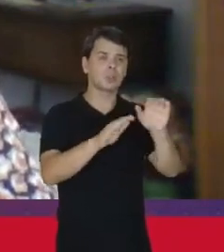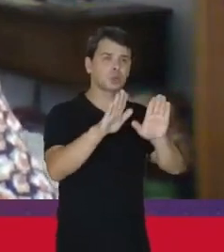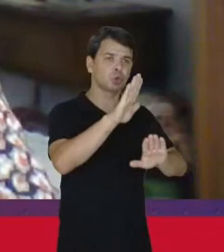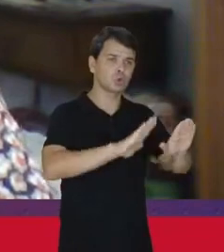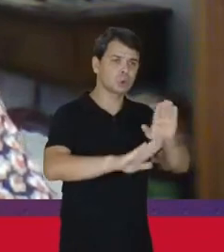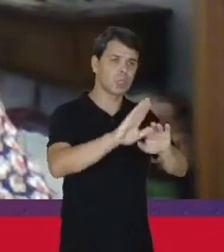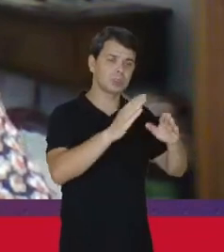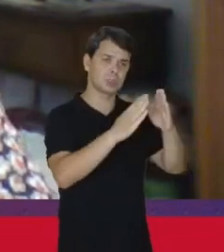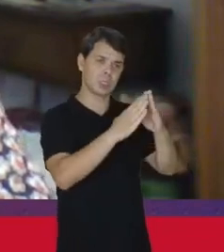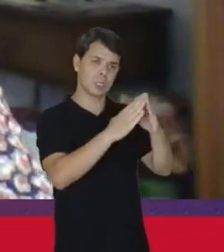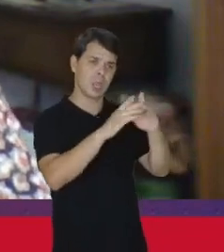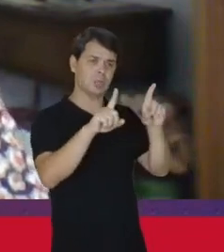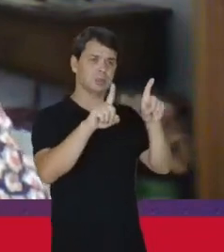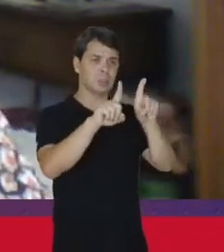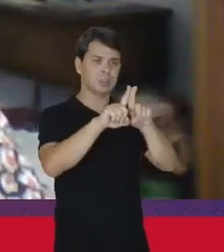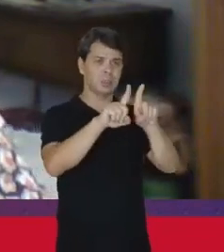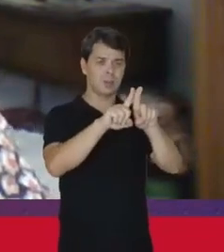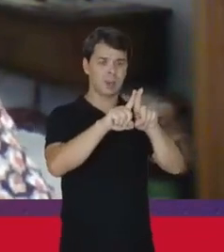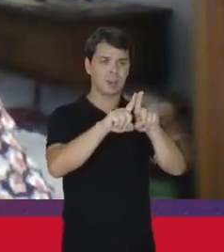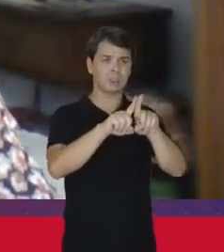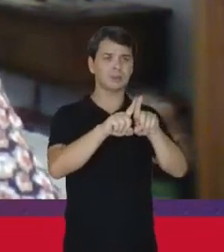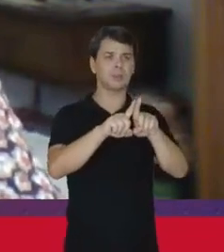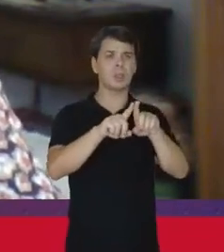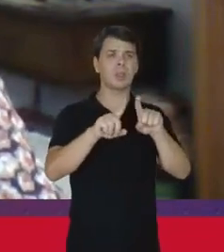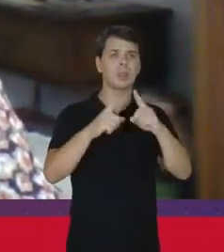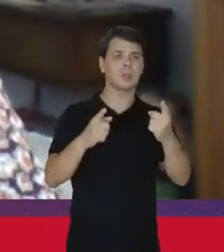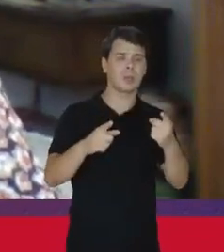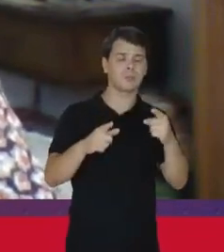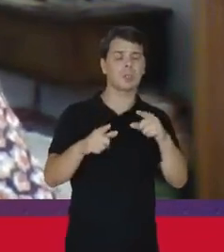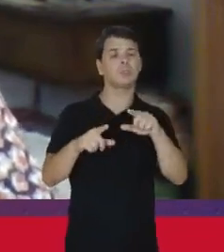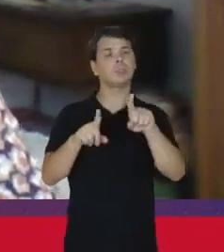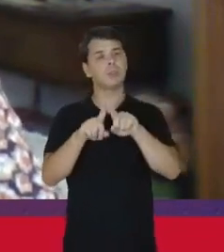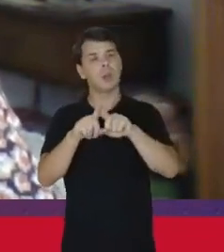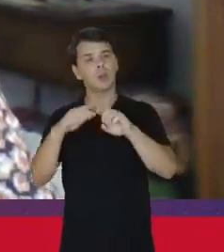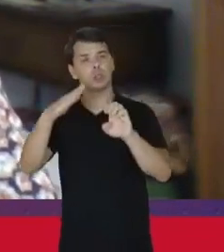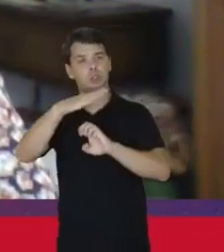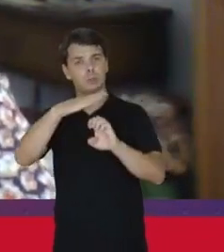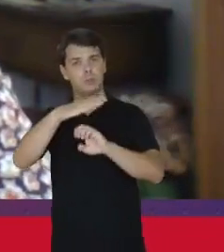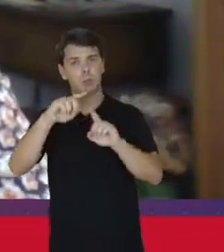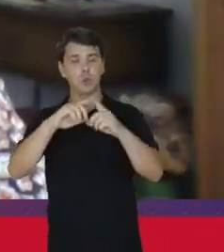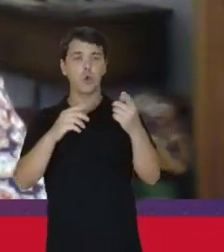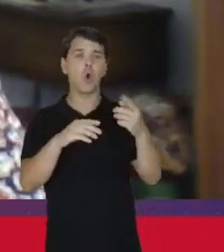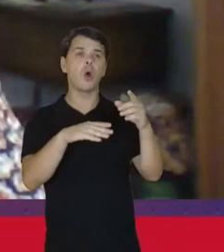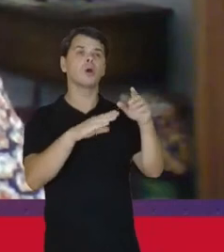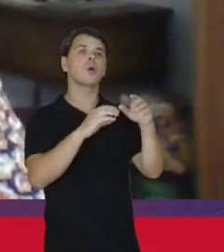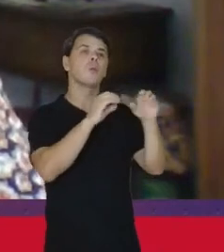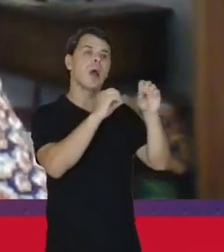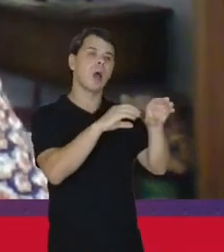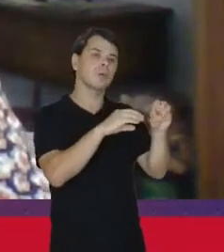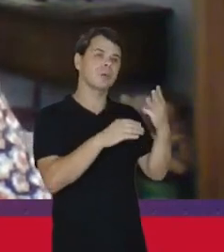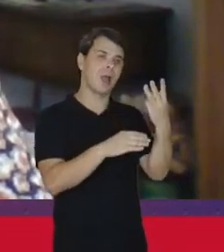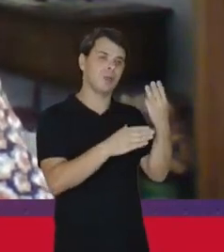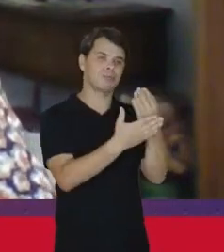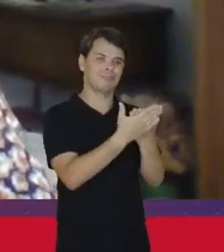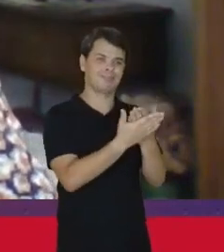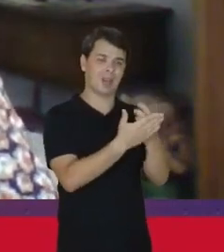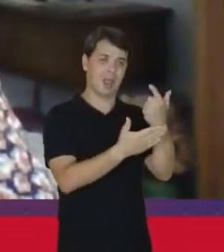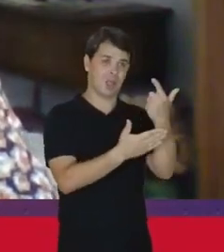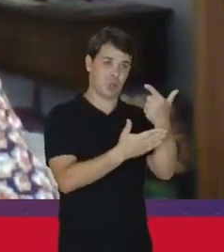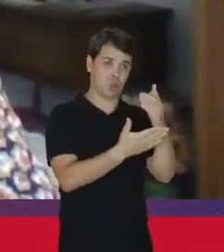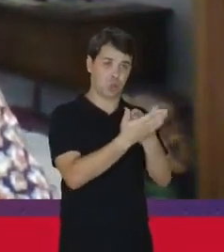cuidados da casa, o trabalho doméstico, como nós já tratamos, inclusive, no módulo 2, sobre como se distribui o